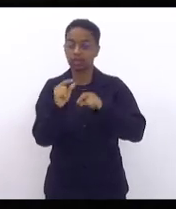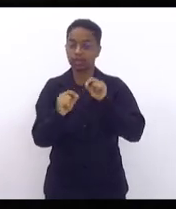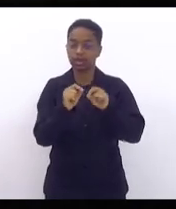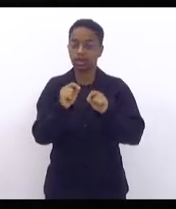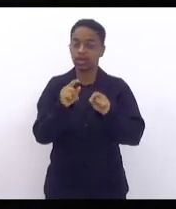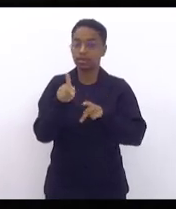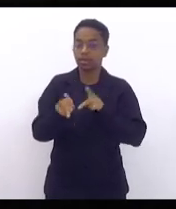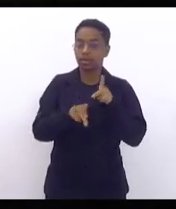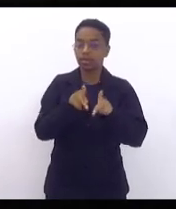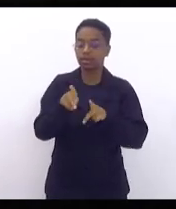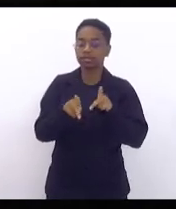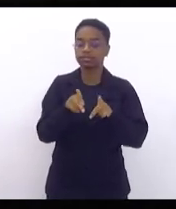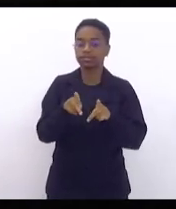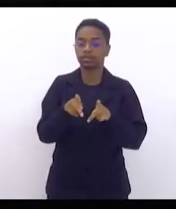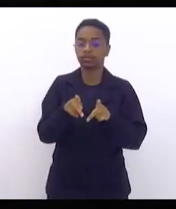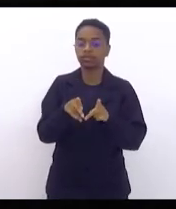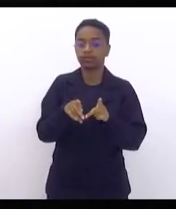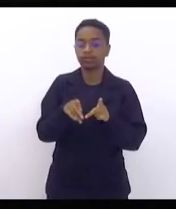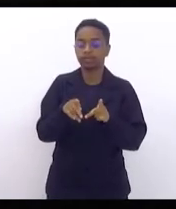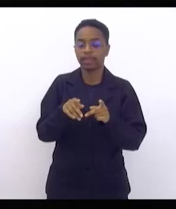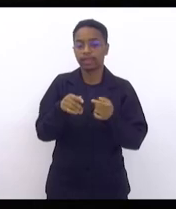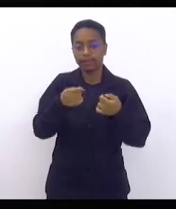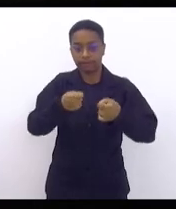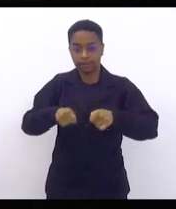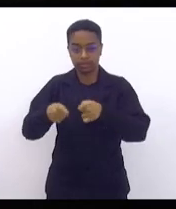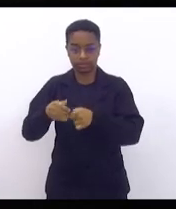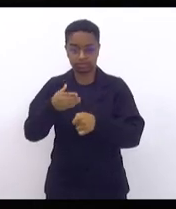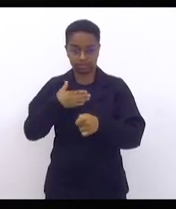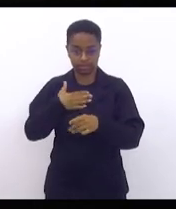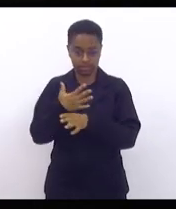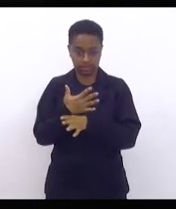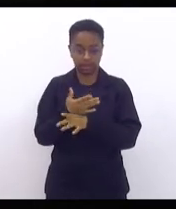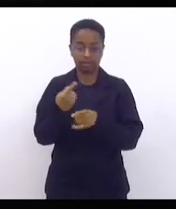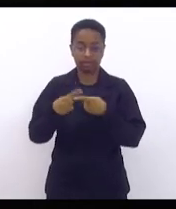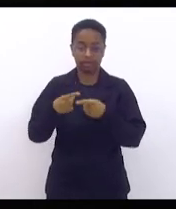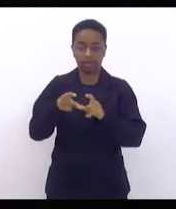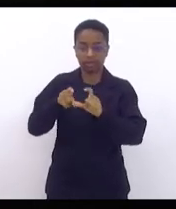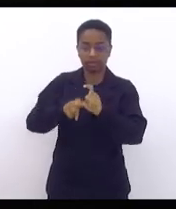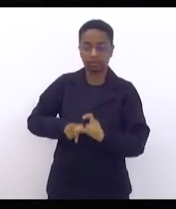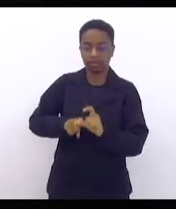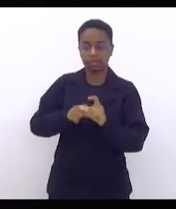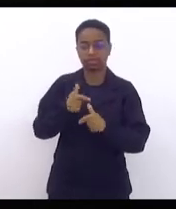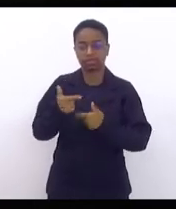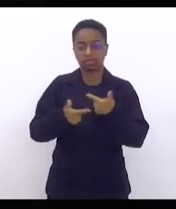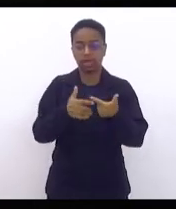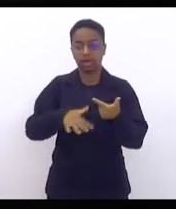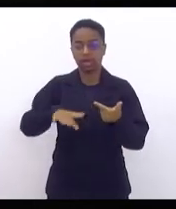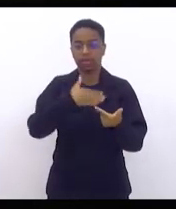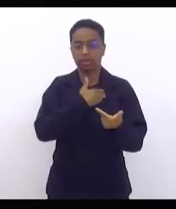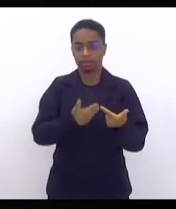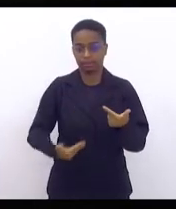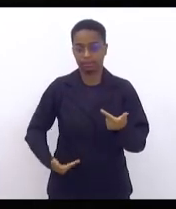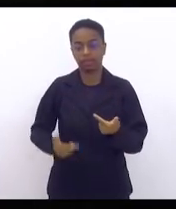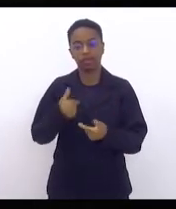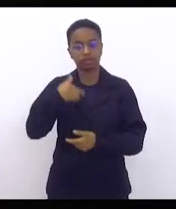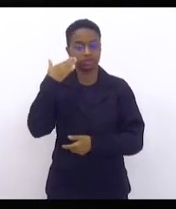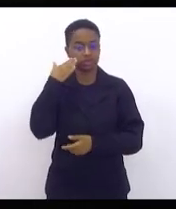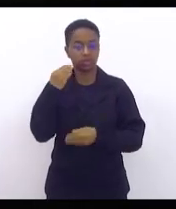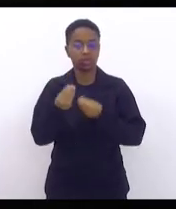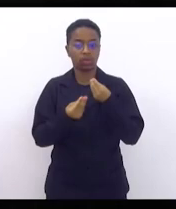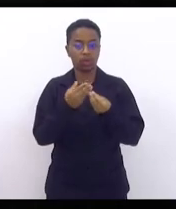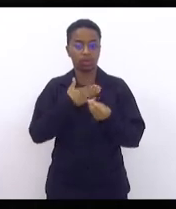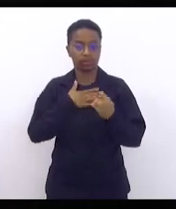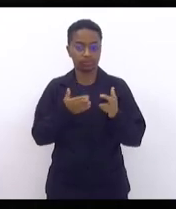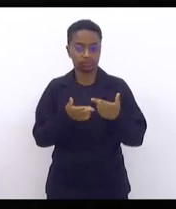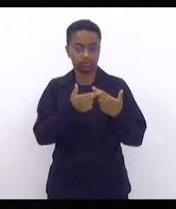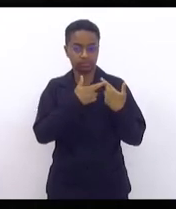carente da minha cidade aqueles que dependem dos serviços públicos então sabedodora da minha responsabilidade